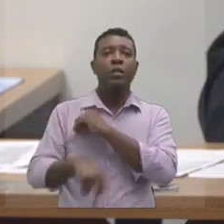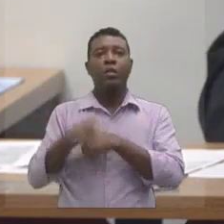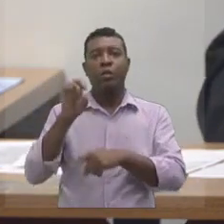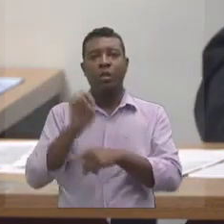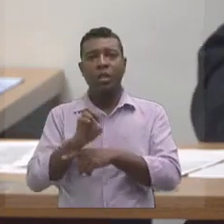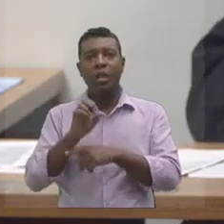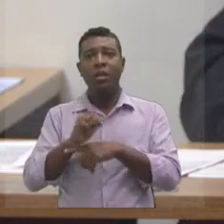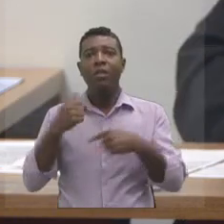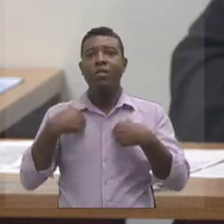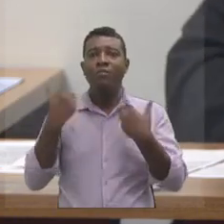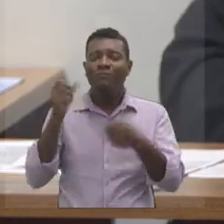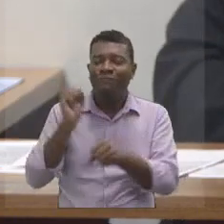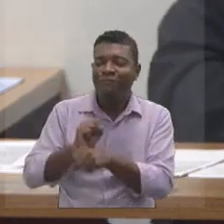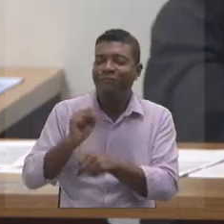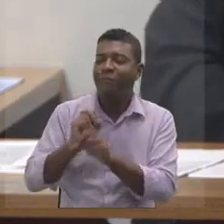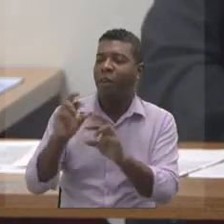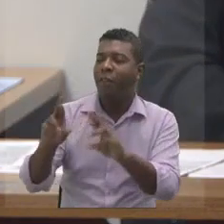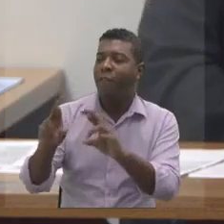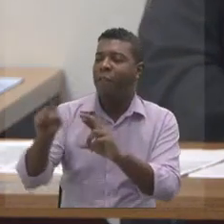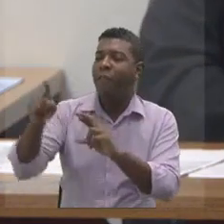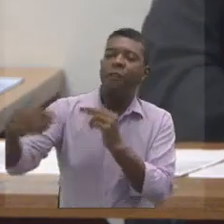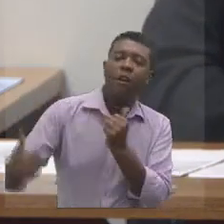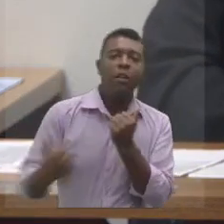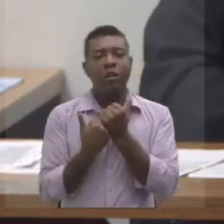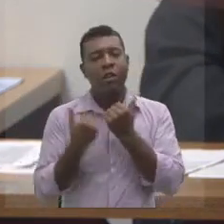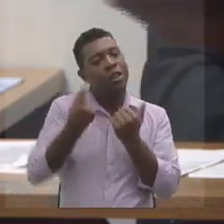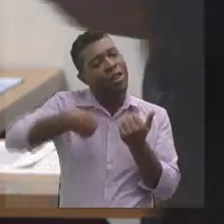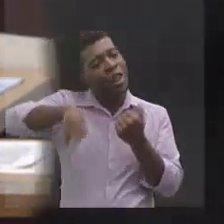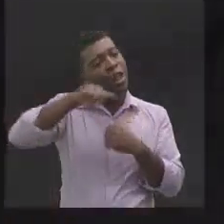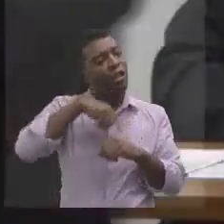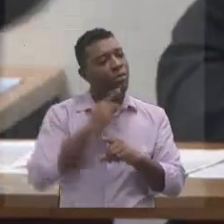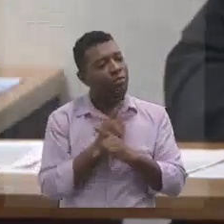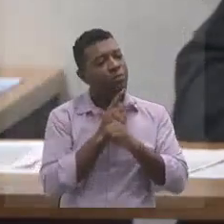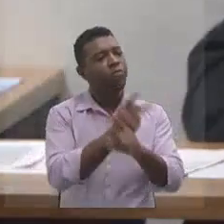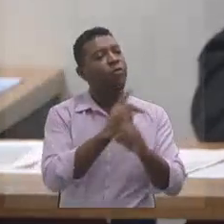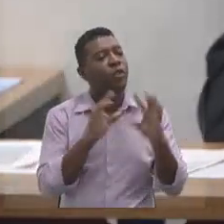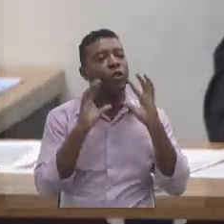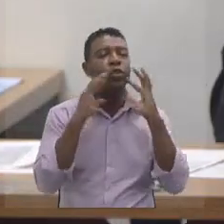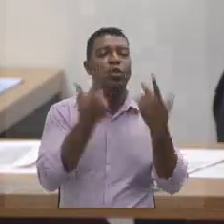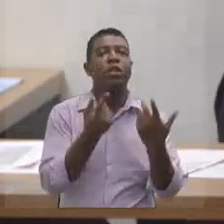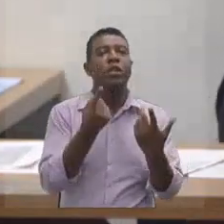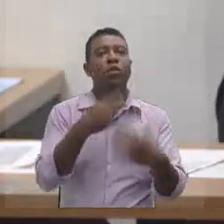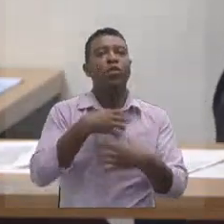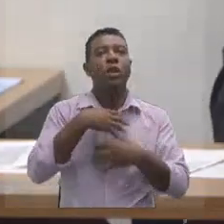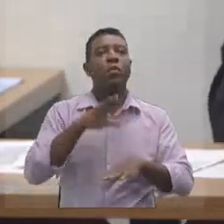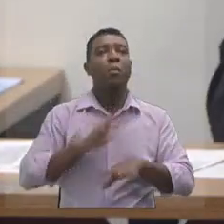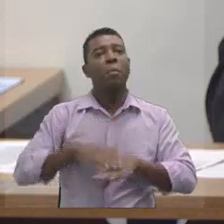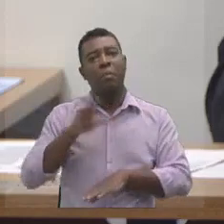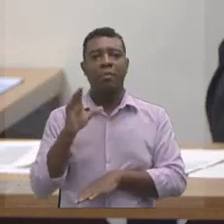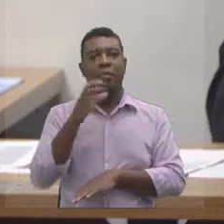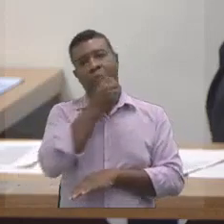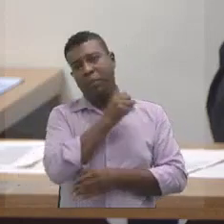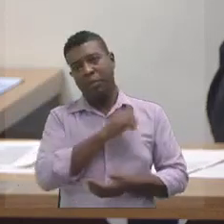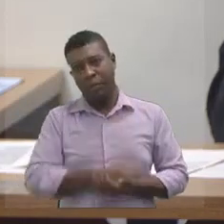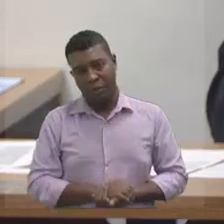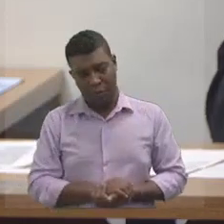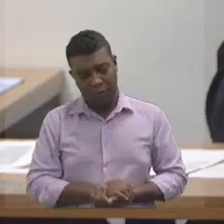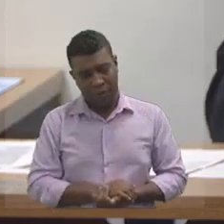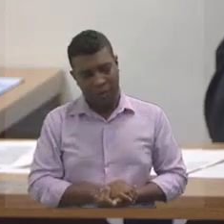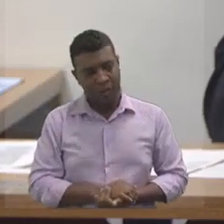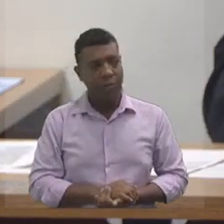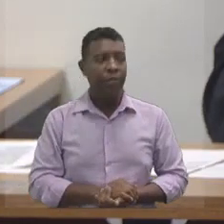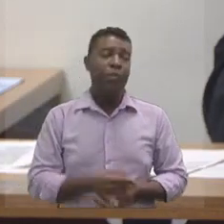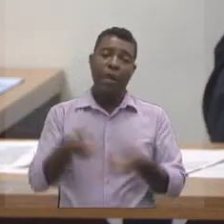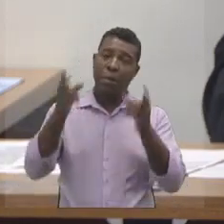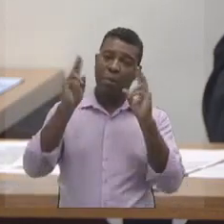secretário e de toda sua equipe para que a gente possa buscar essa solução de uma forma mais alegre da mesma forma eu